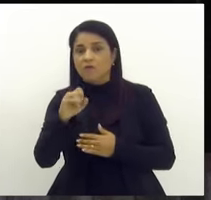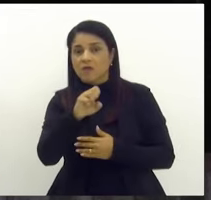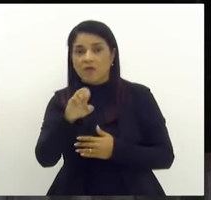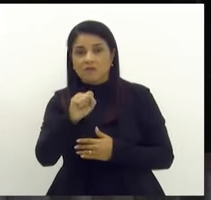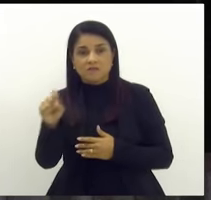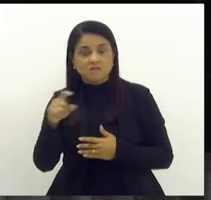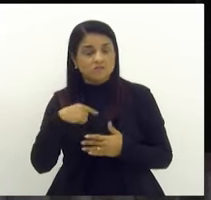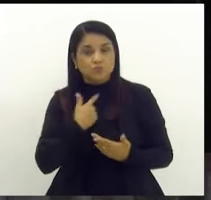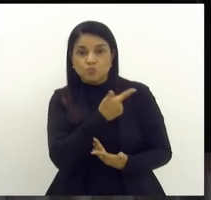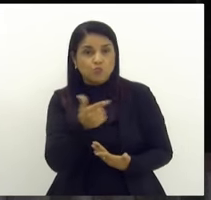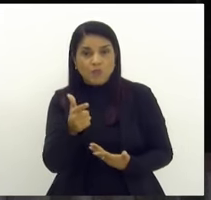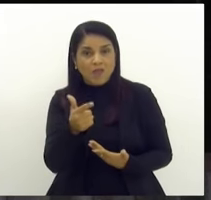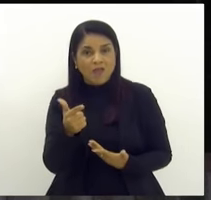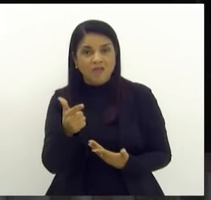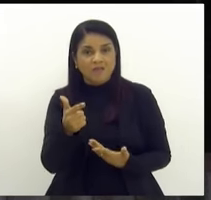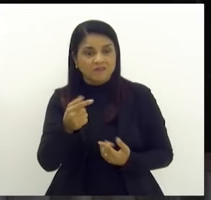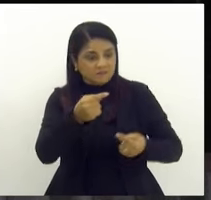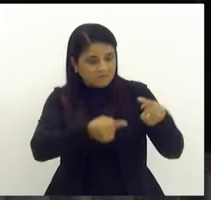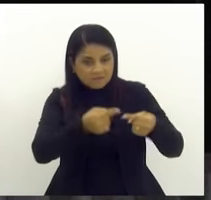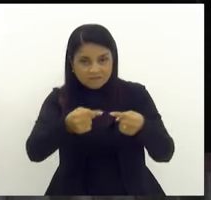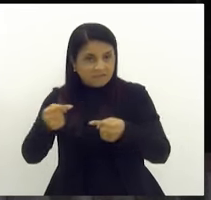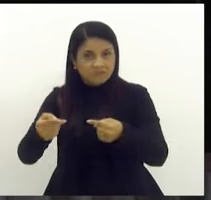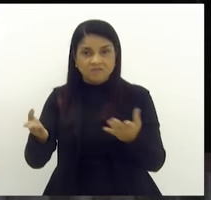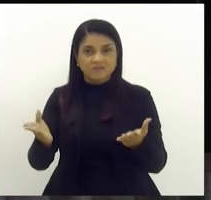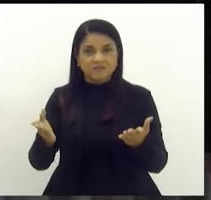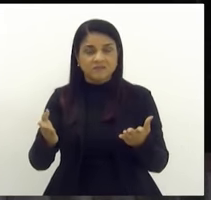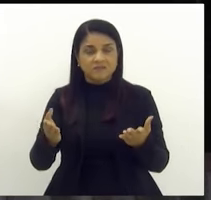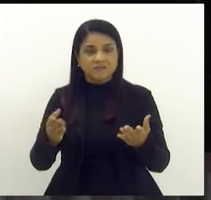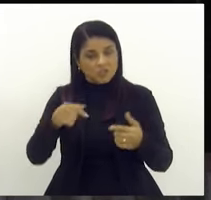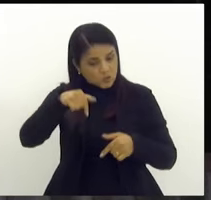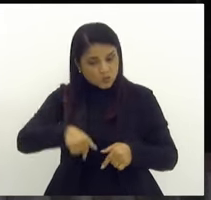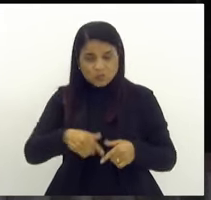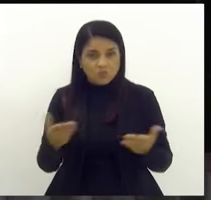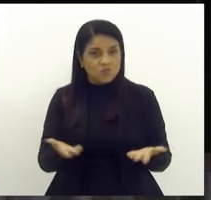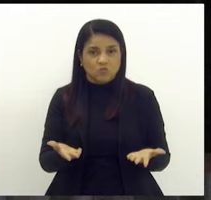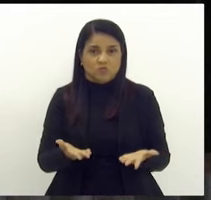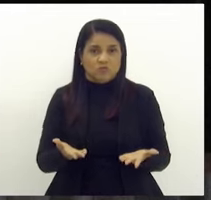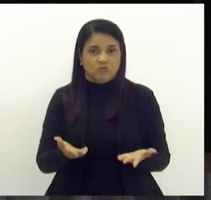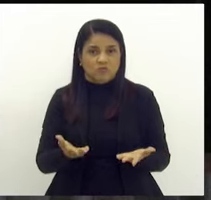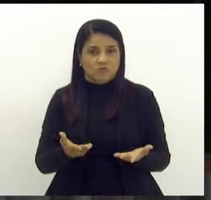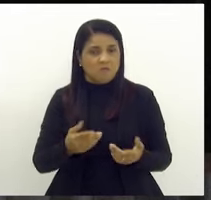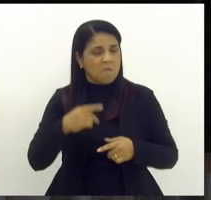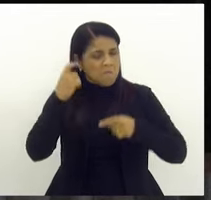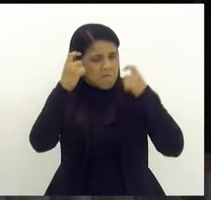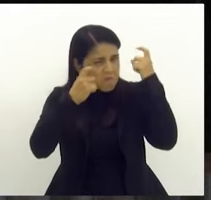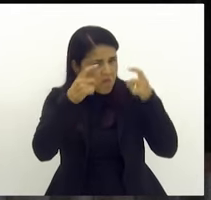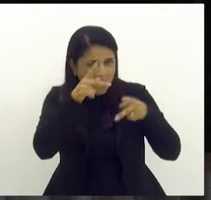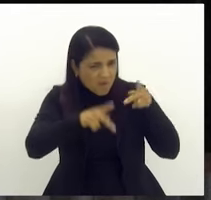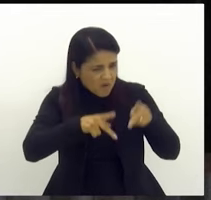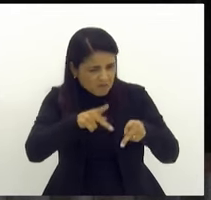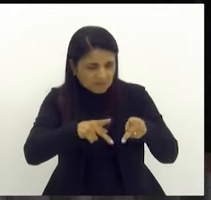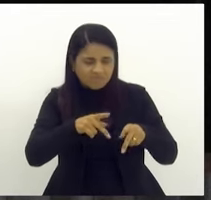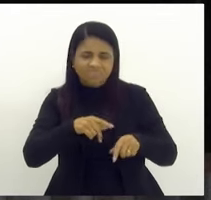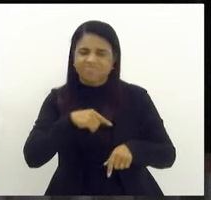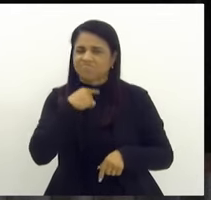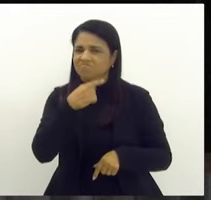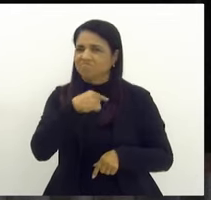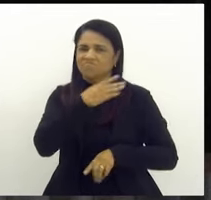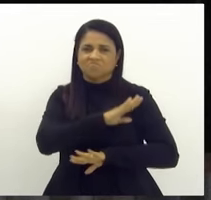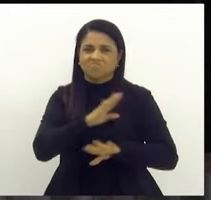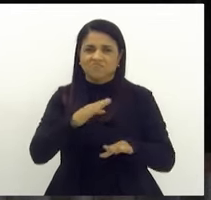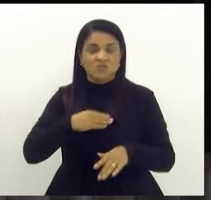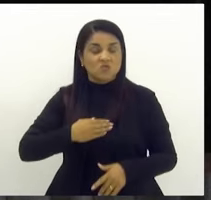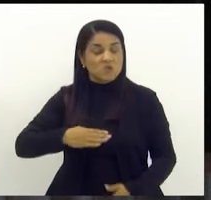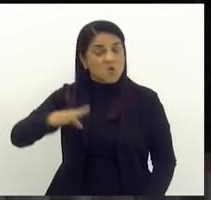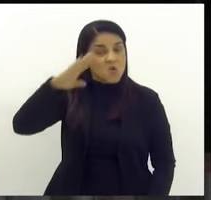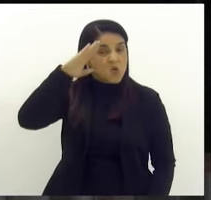Popular não tem ninguém pô Eles não estão aqui Eles não estão preocupado com a população do estado do Rio de Janeiro estão preocupado em bater continência